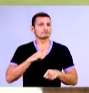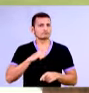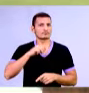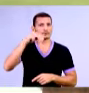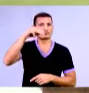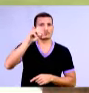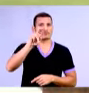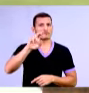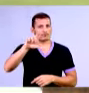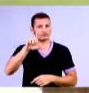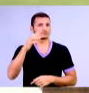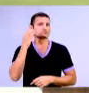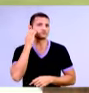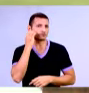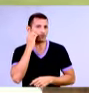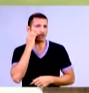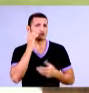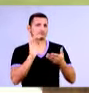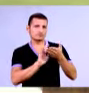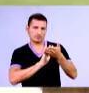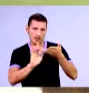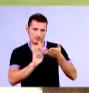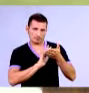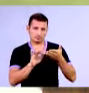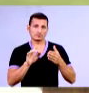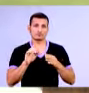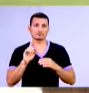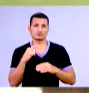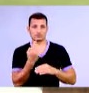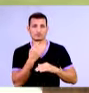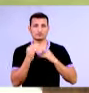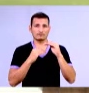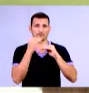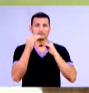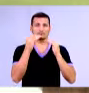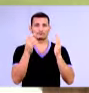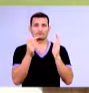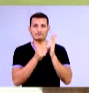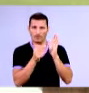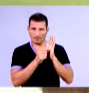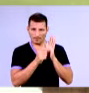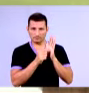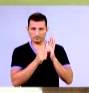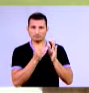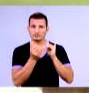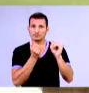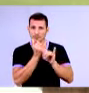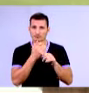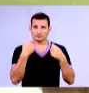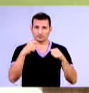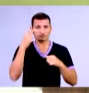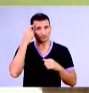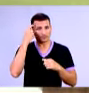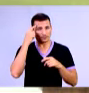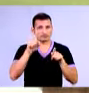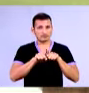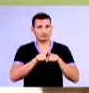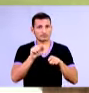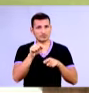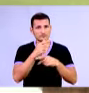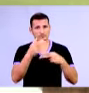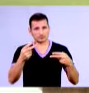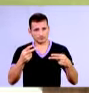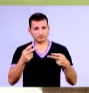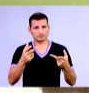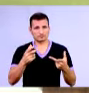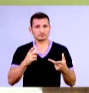como celulares e tablets, e quando nós desenvolvemos ferramentas voltadas para a internet, nós precisamos também pensar nesses dispositivos que